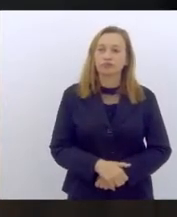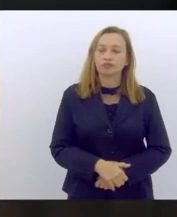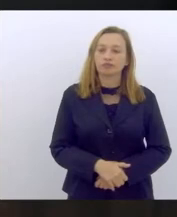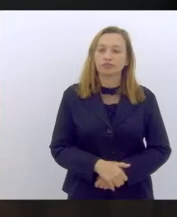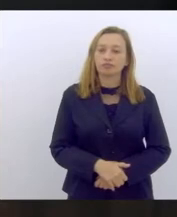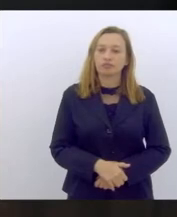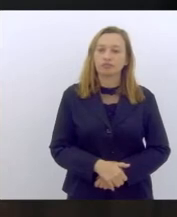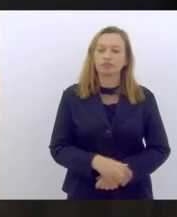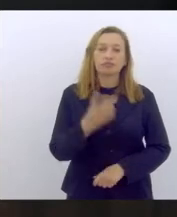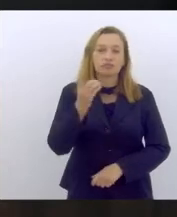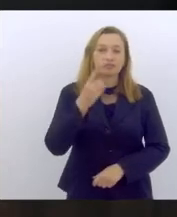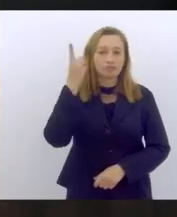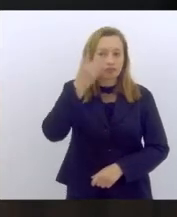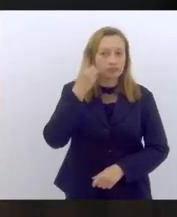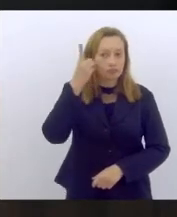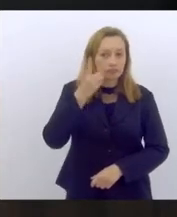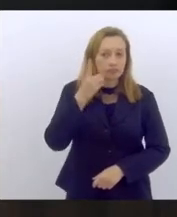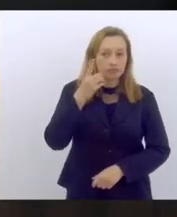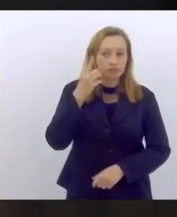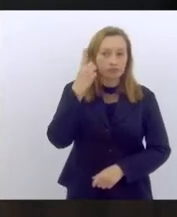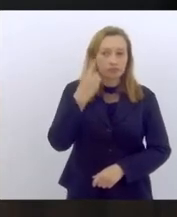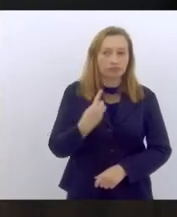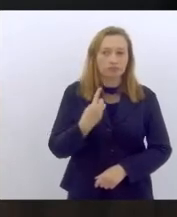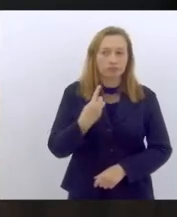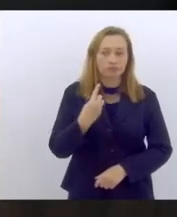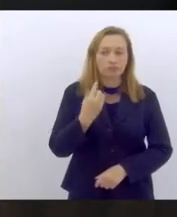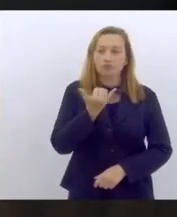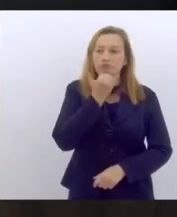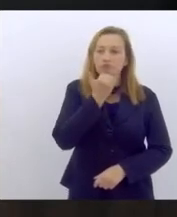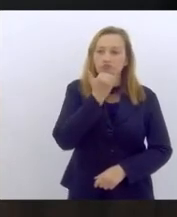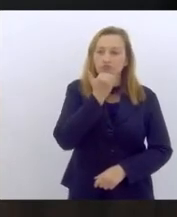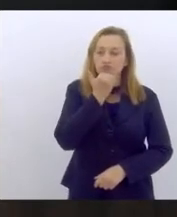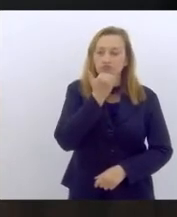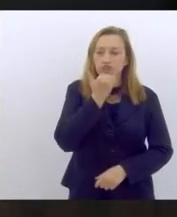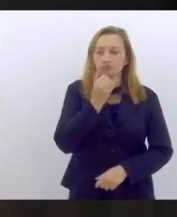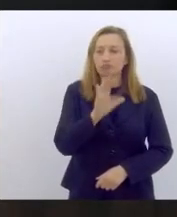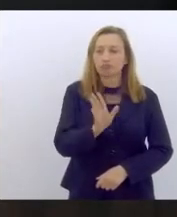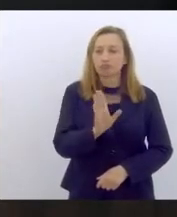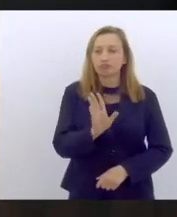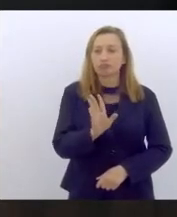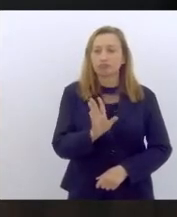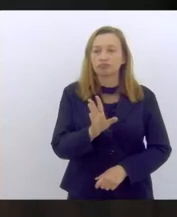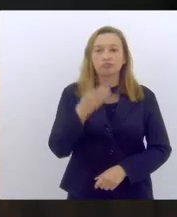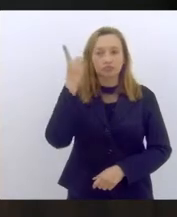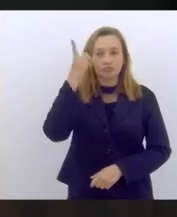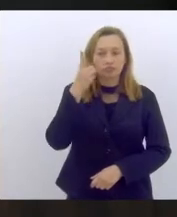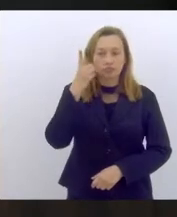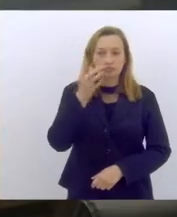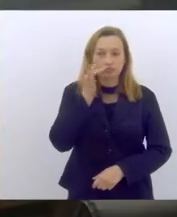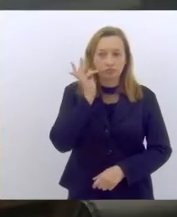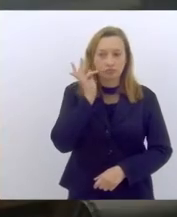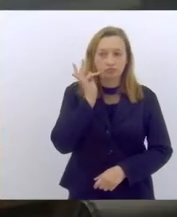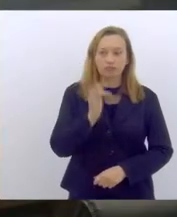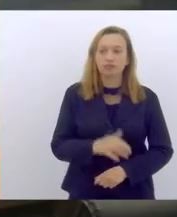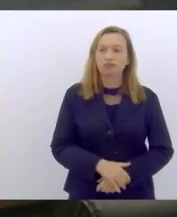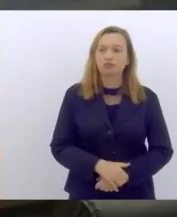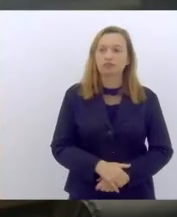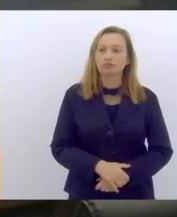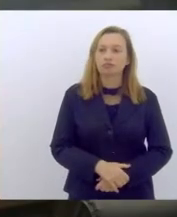a presidência designa deputada Dani Monteiro não perdão que ela é autora Deputado Flávio